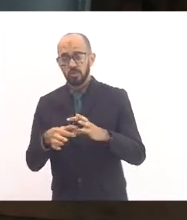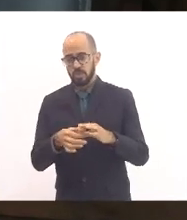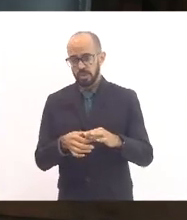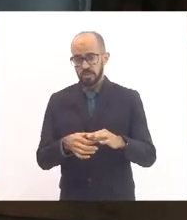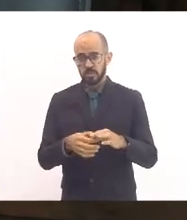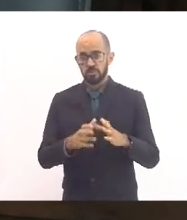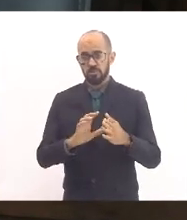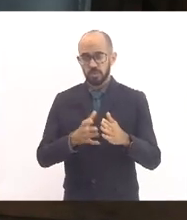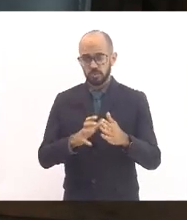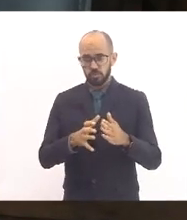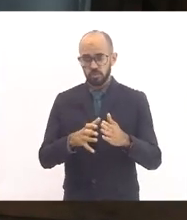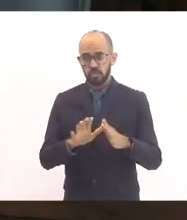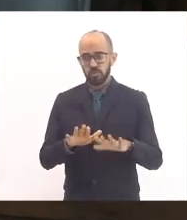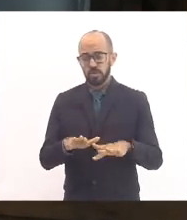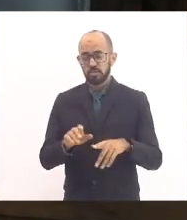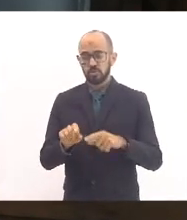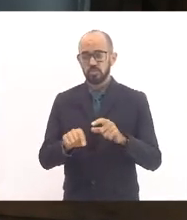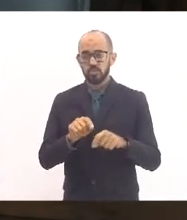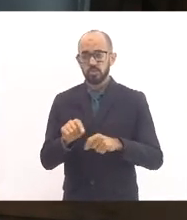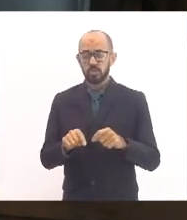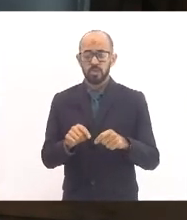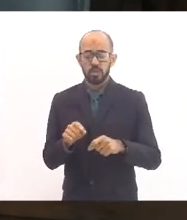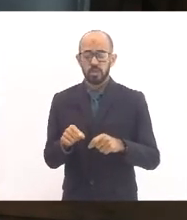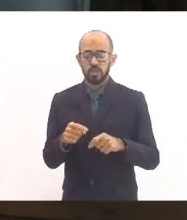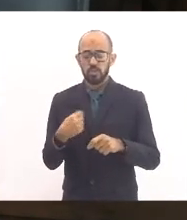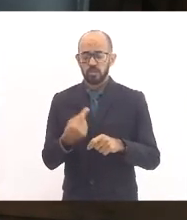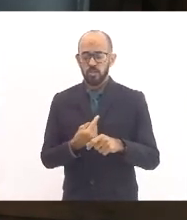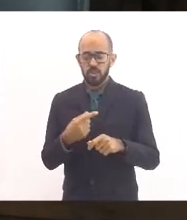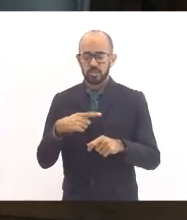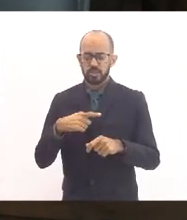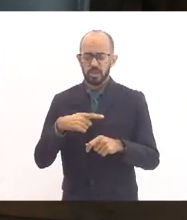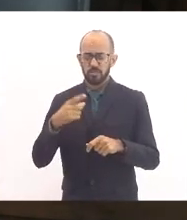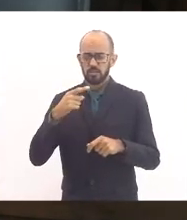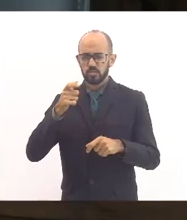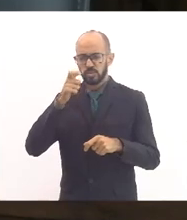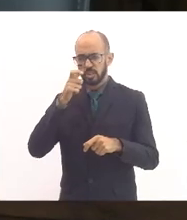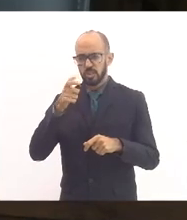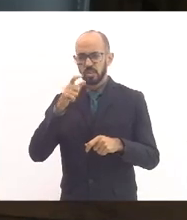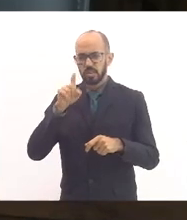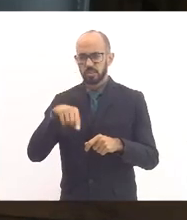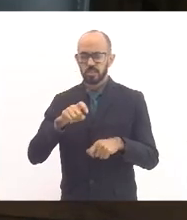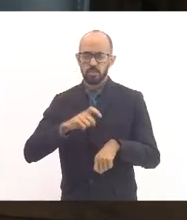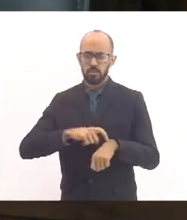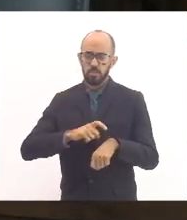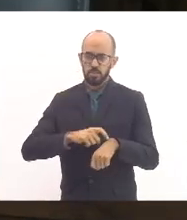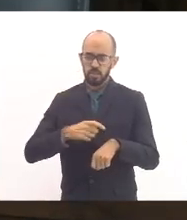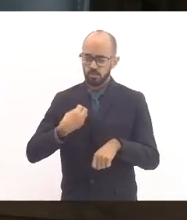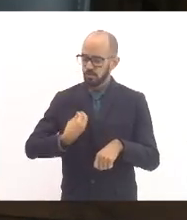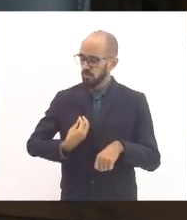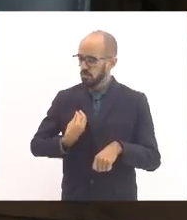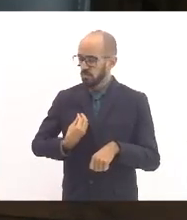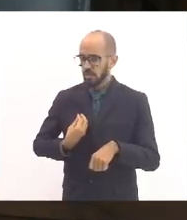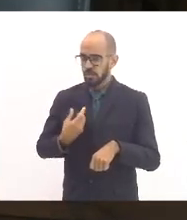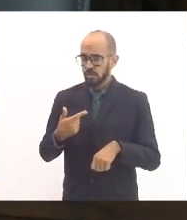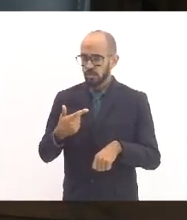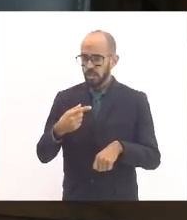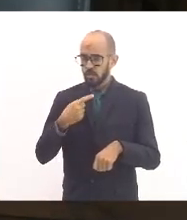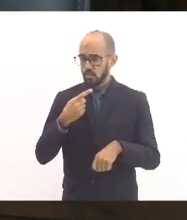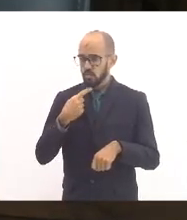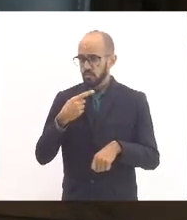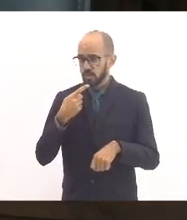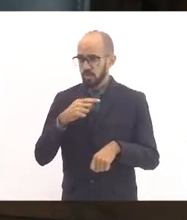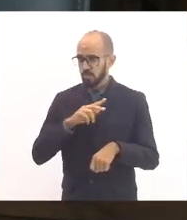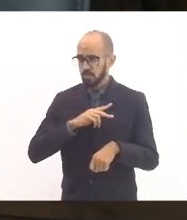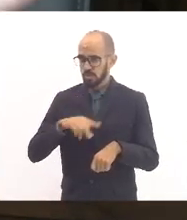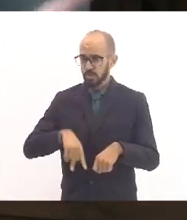E agora o que a gente vai Pretender fazer aqui eu acho que é esse o momento que nós estamos vivendo e Sem dúvida nenhuma o